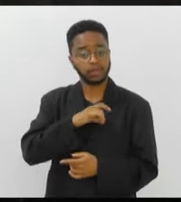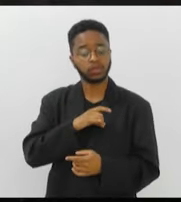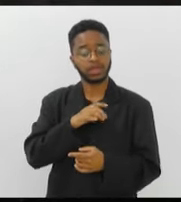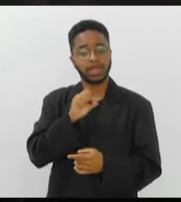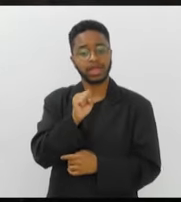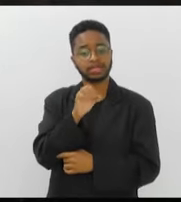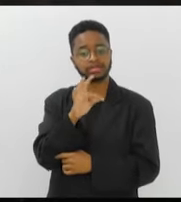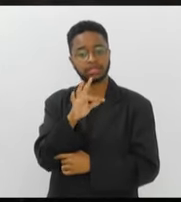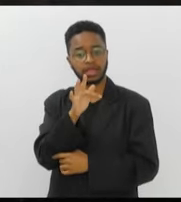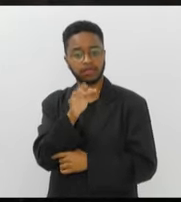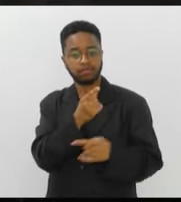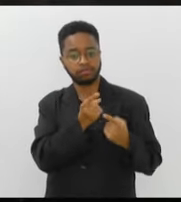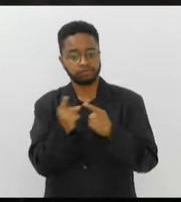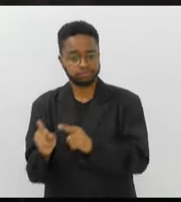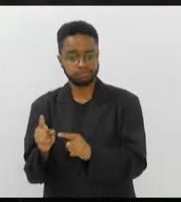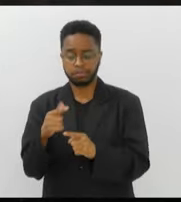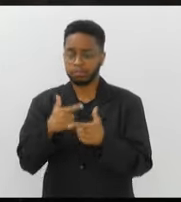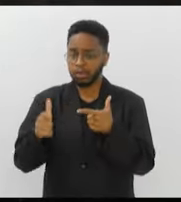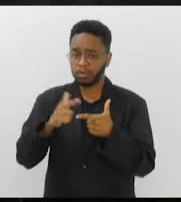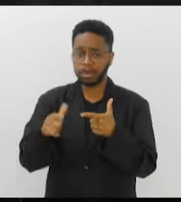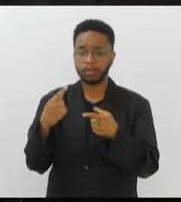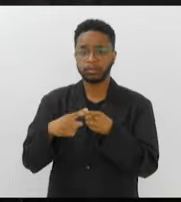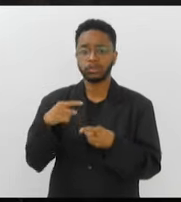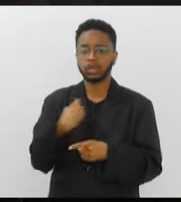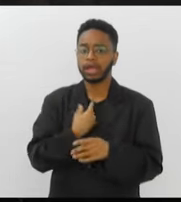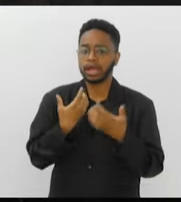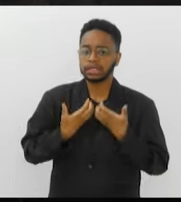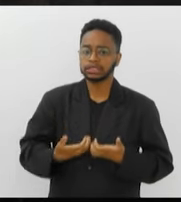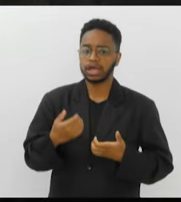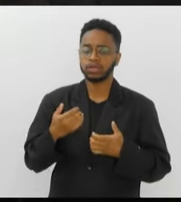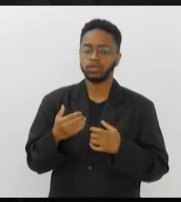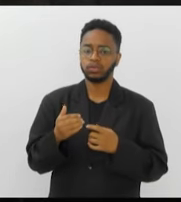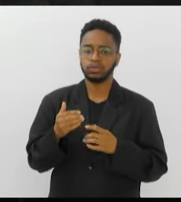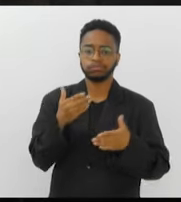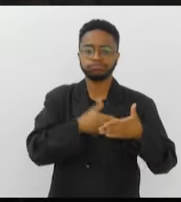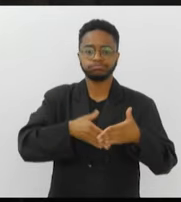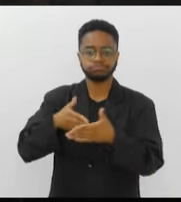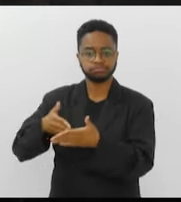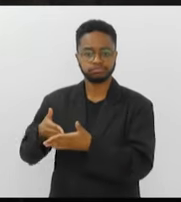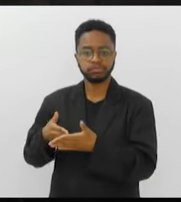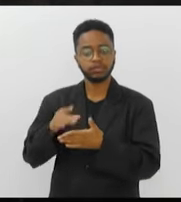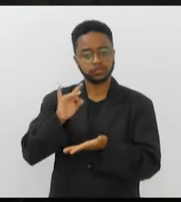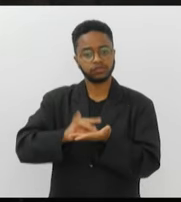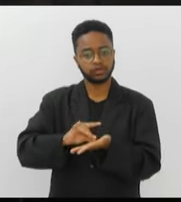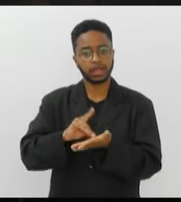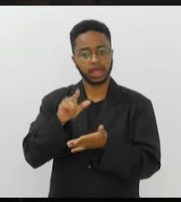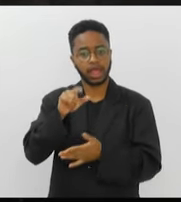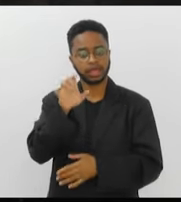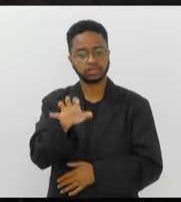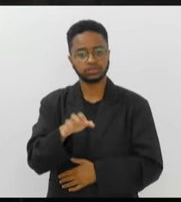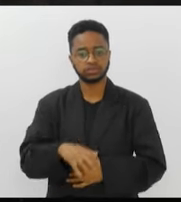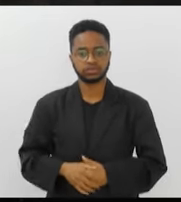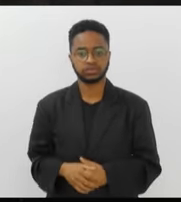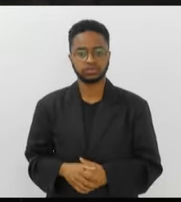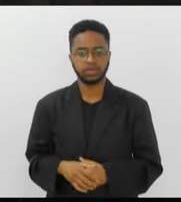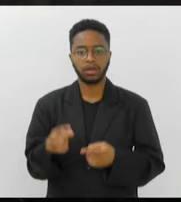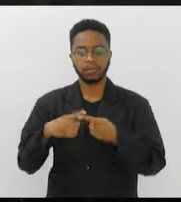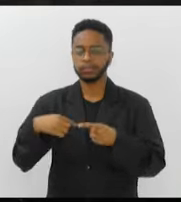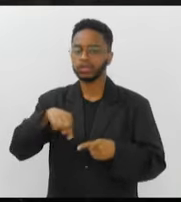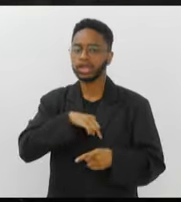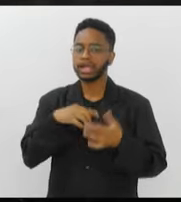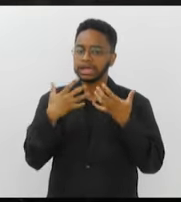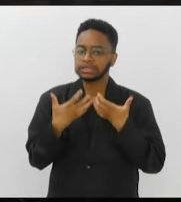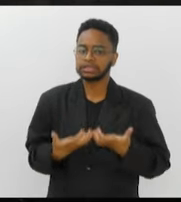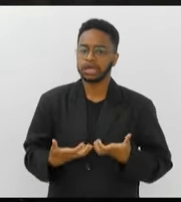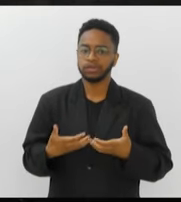problema. A gente está cansado de ser encurralado, pô. Essa que é a verdade. É cansado de ser